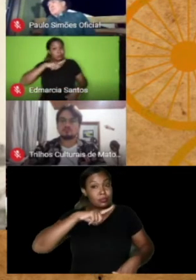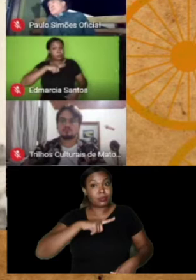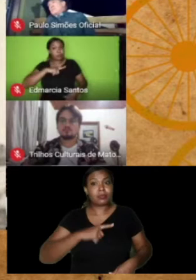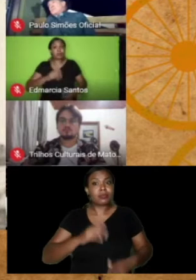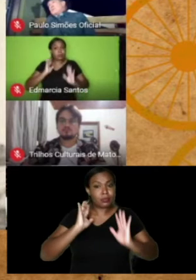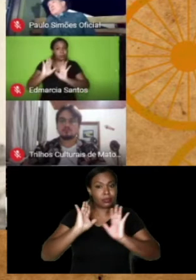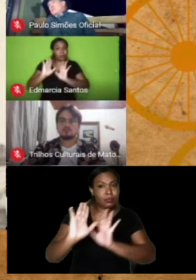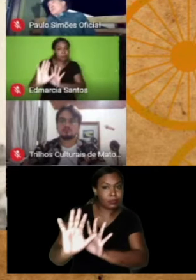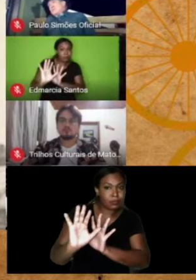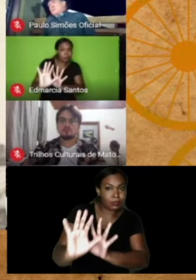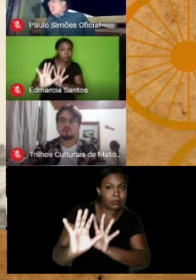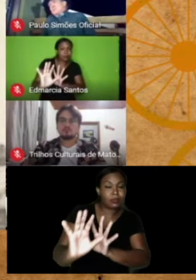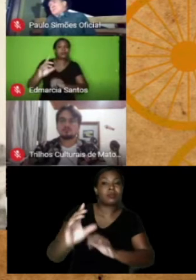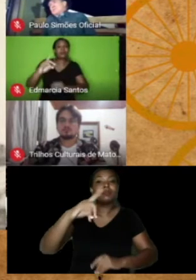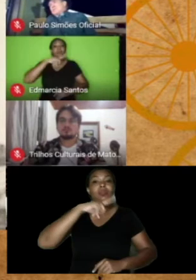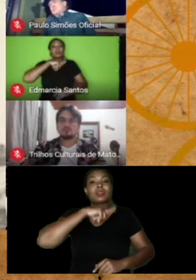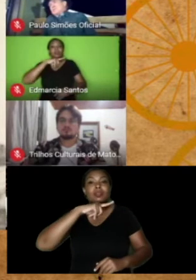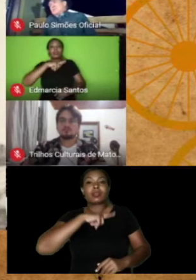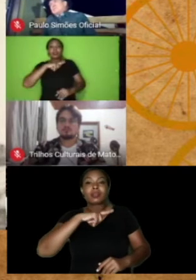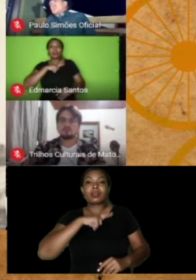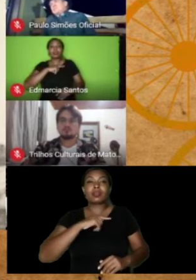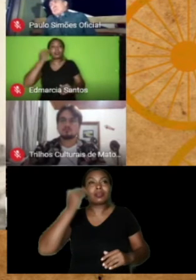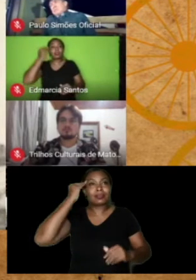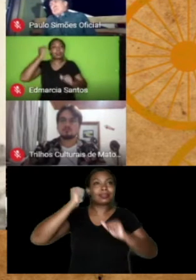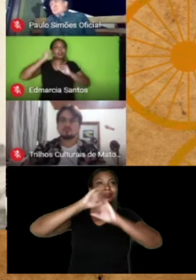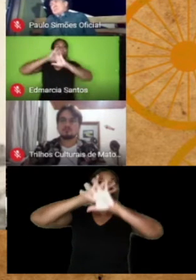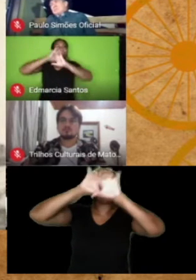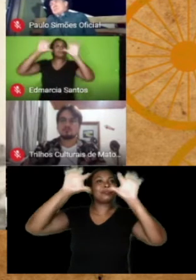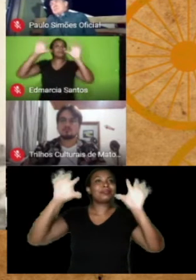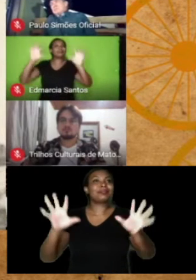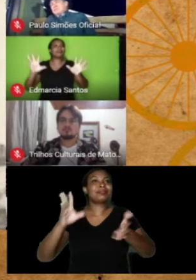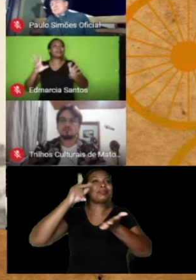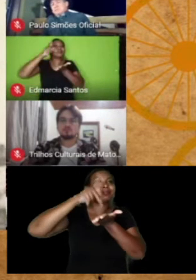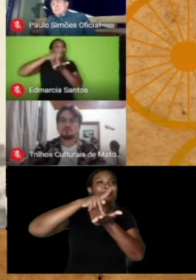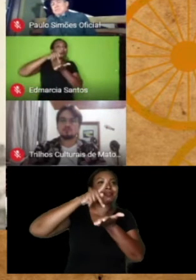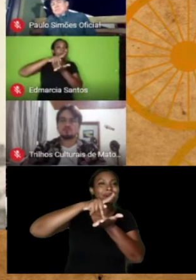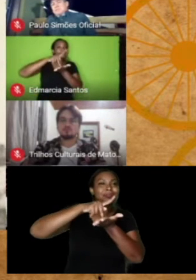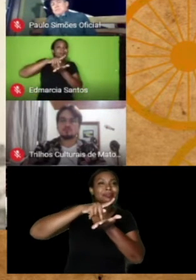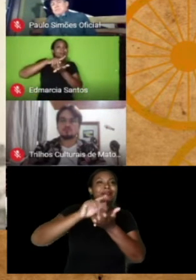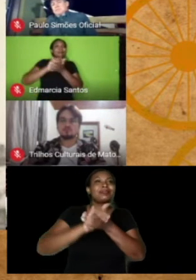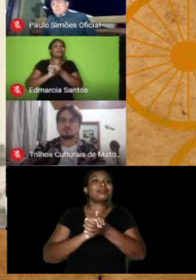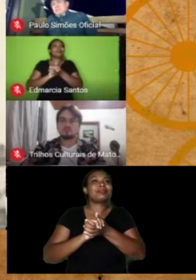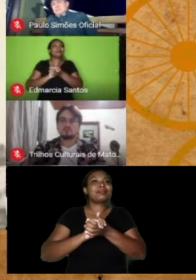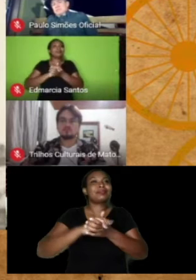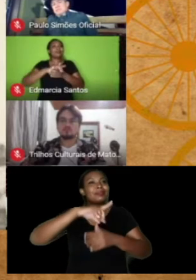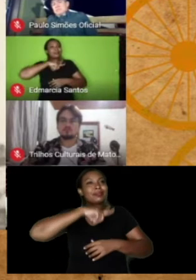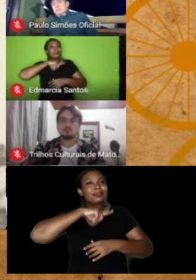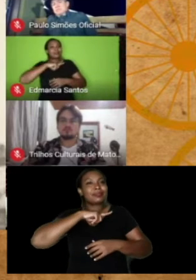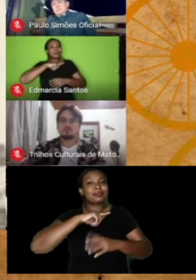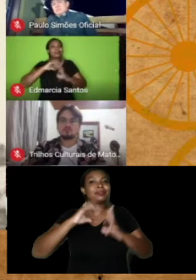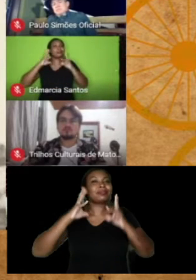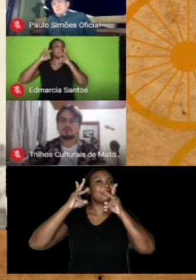temos, de compreender o real valor, né, para fazer com que tudo com que